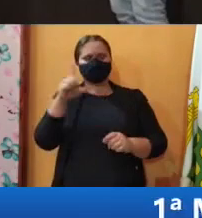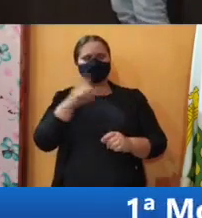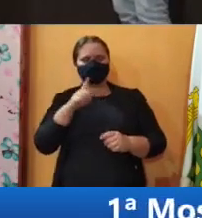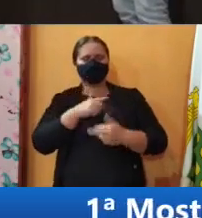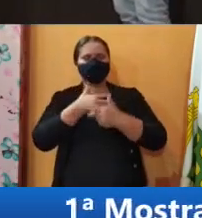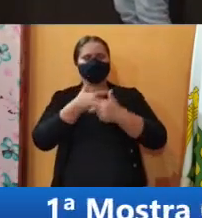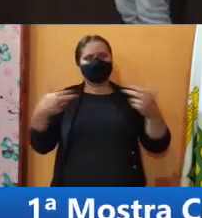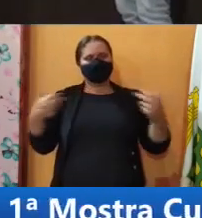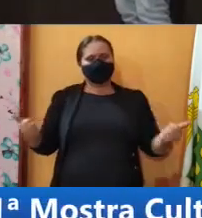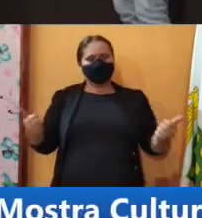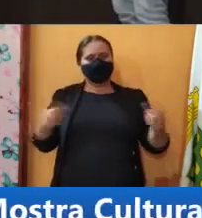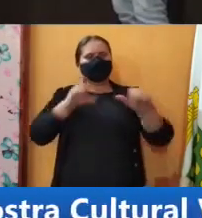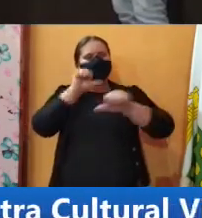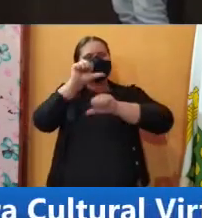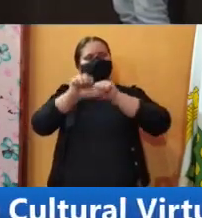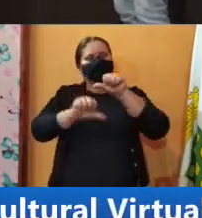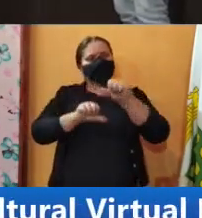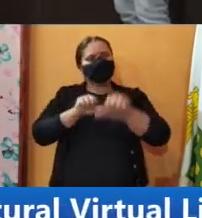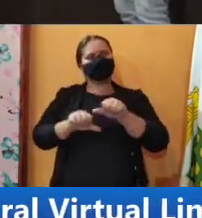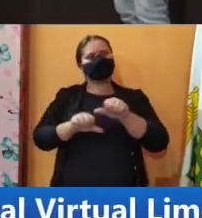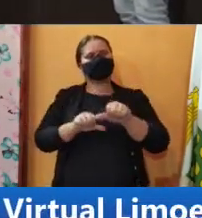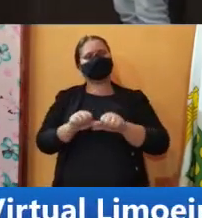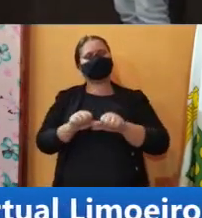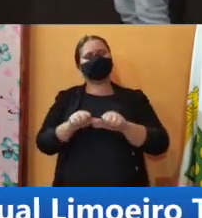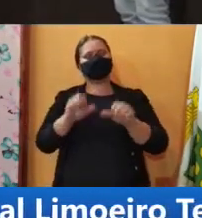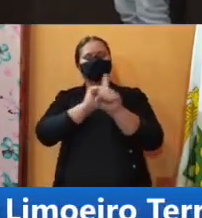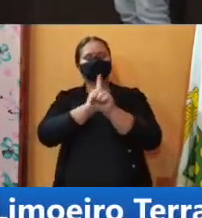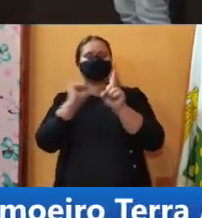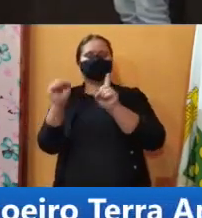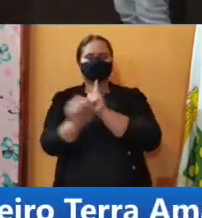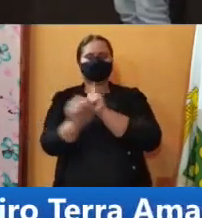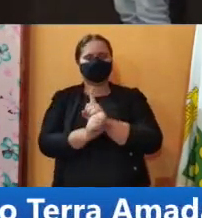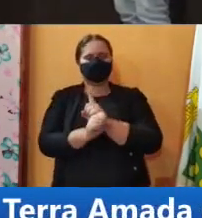coisa que é capaz de nos distinguir enquanto grupo social,